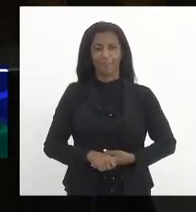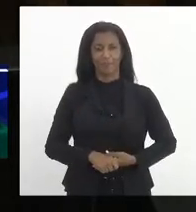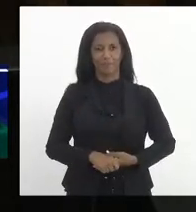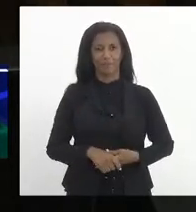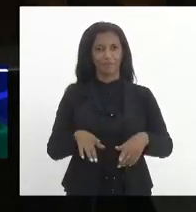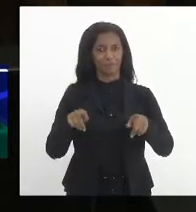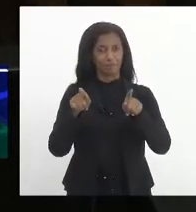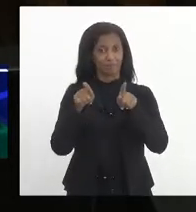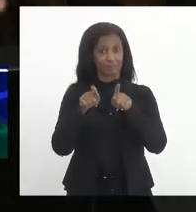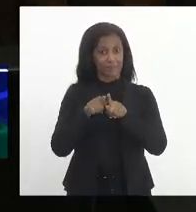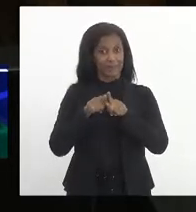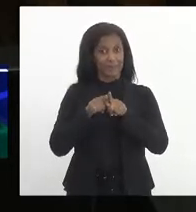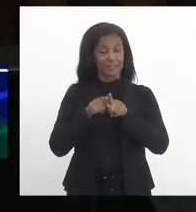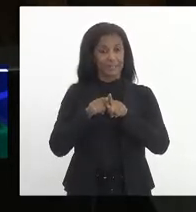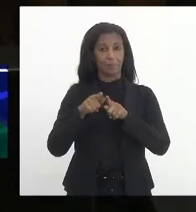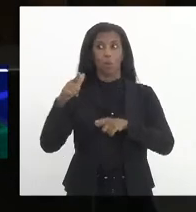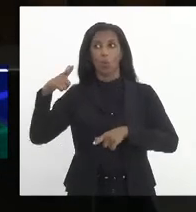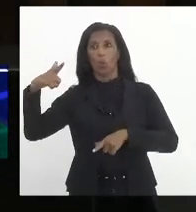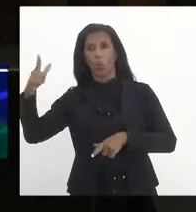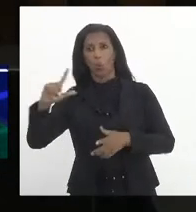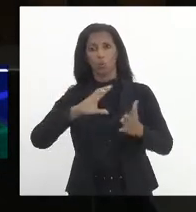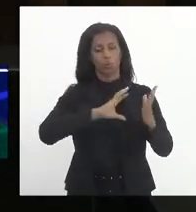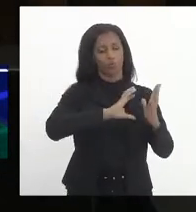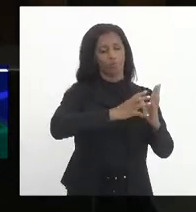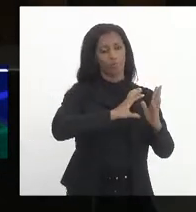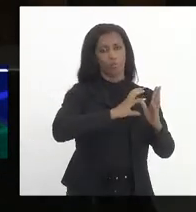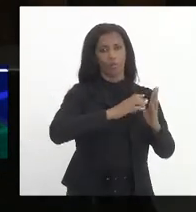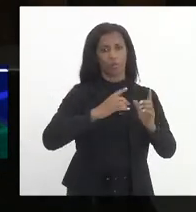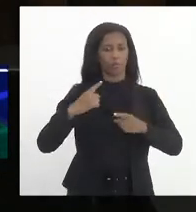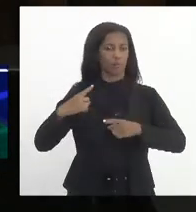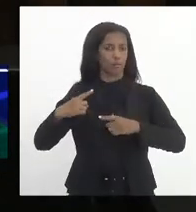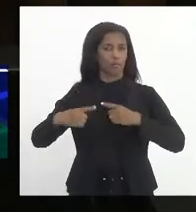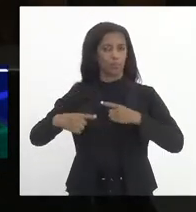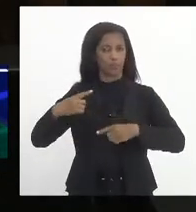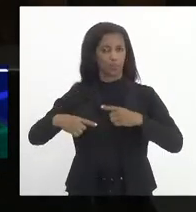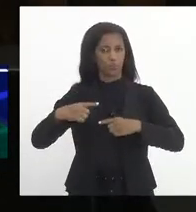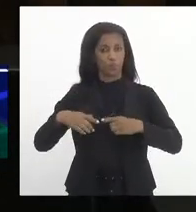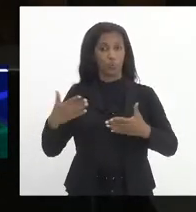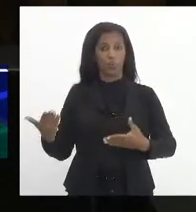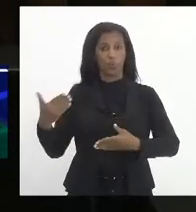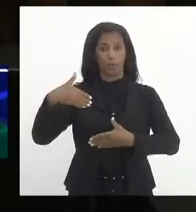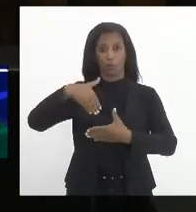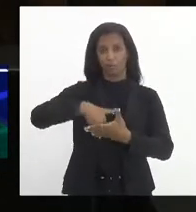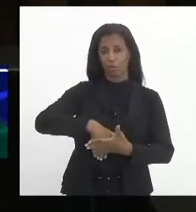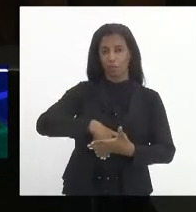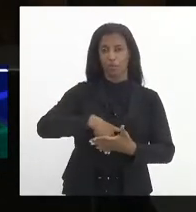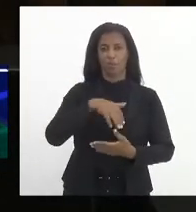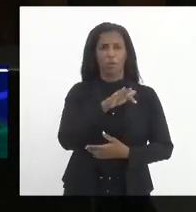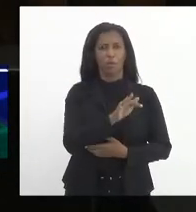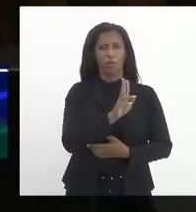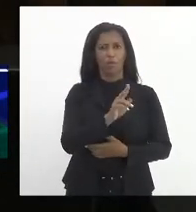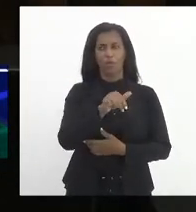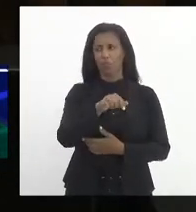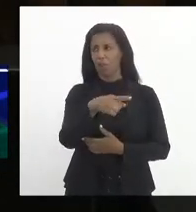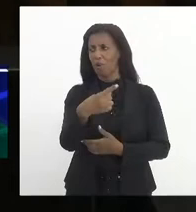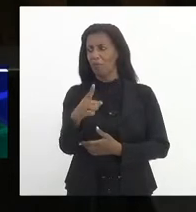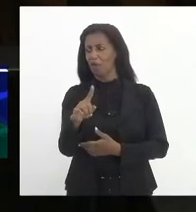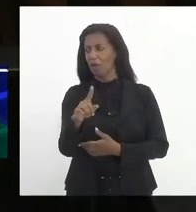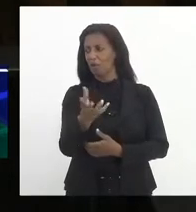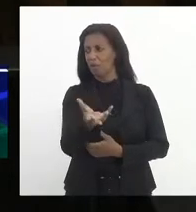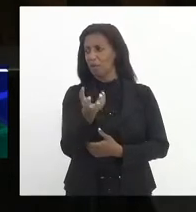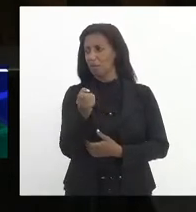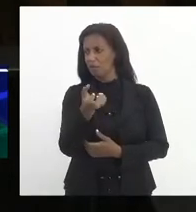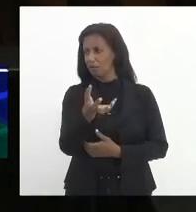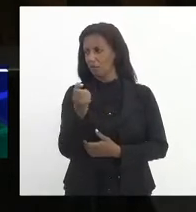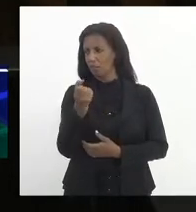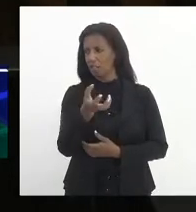também englobando outros partidos políticos quando da votação do Fundão e quando